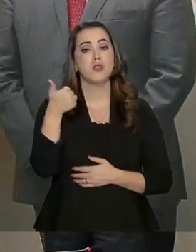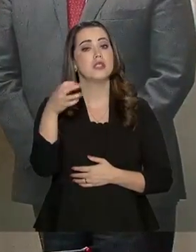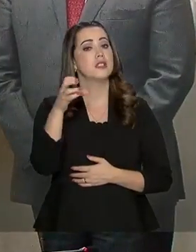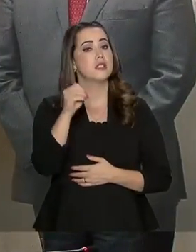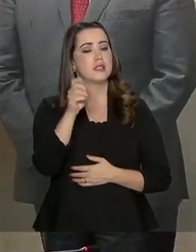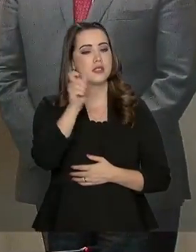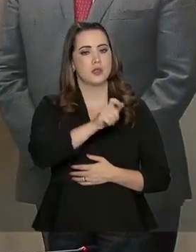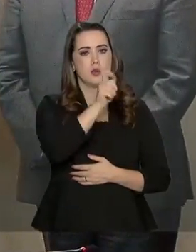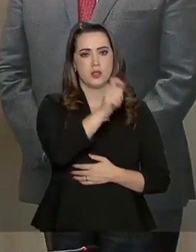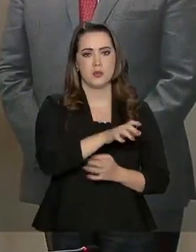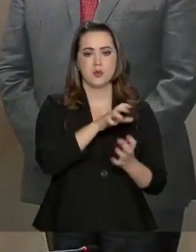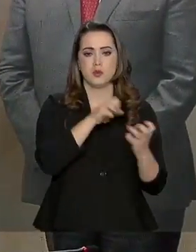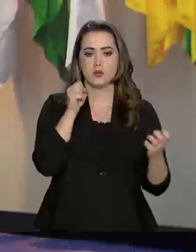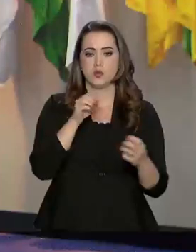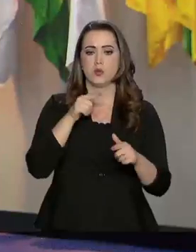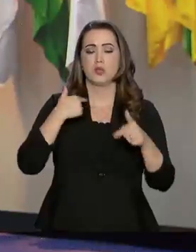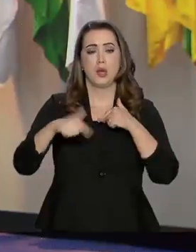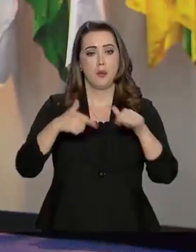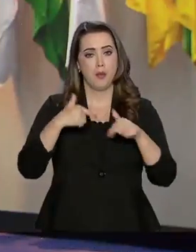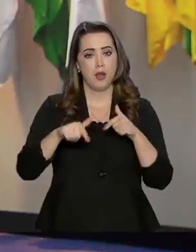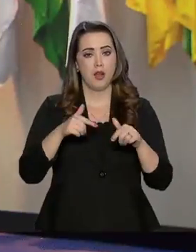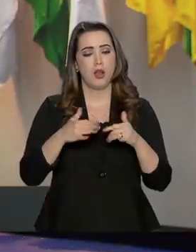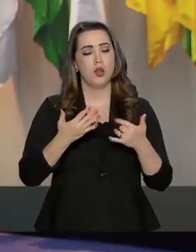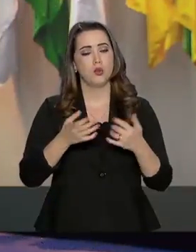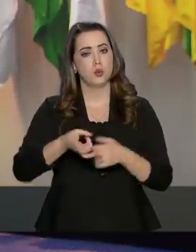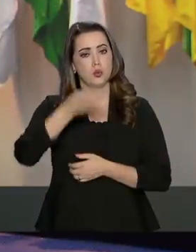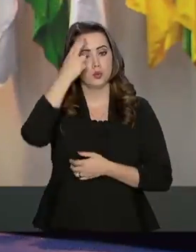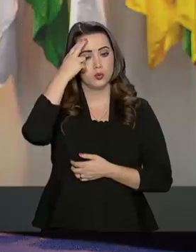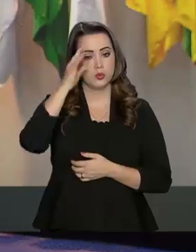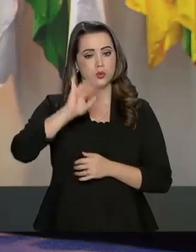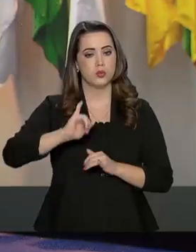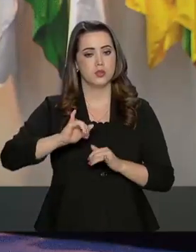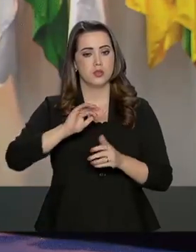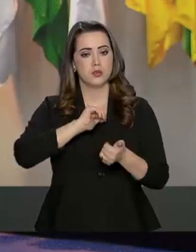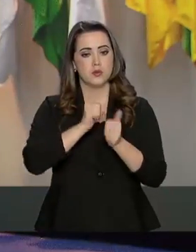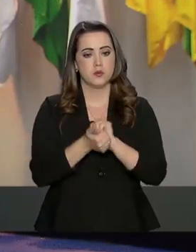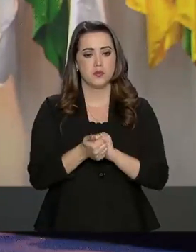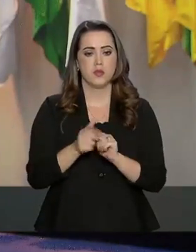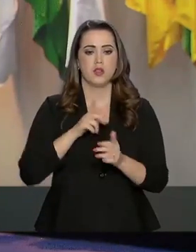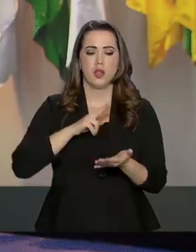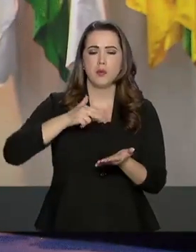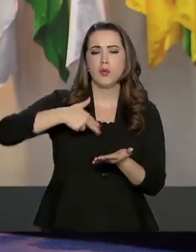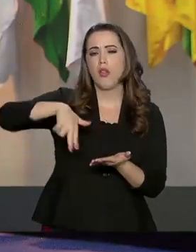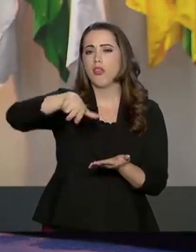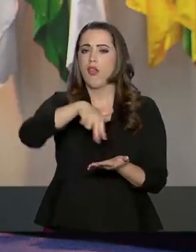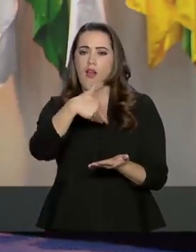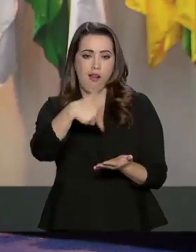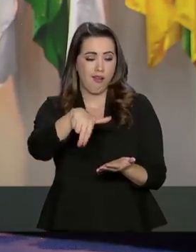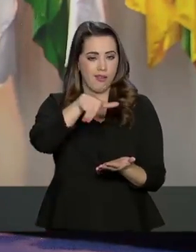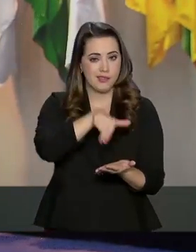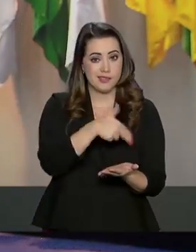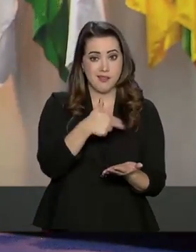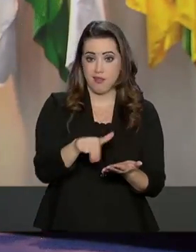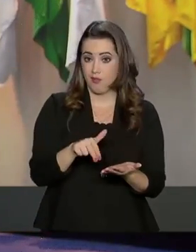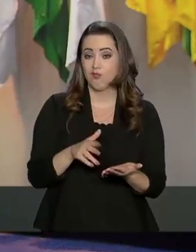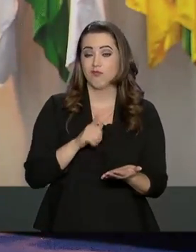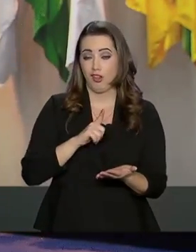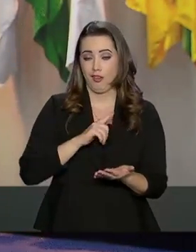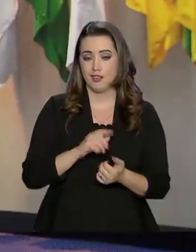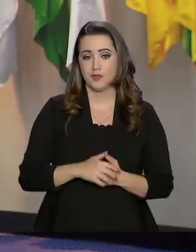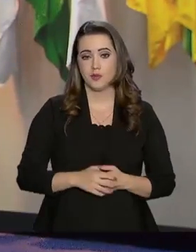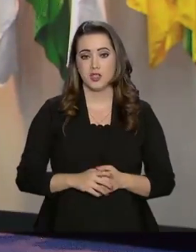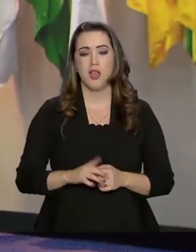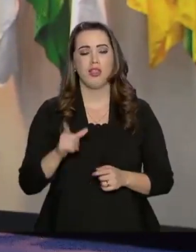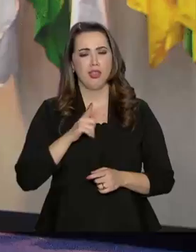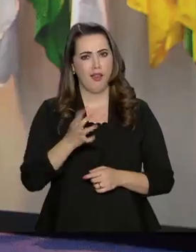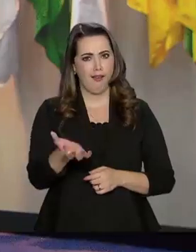culturais e esportivas a gente tem programas culturais que são danças culturais a gente tem o